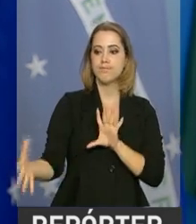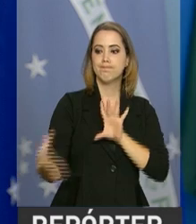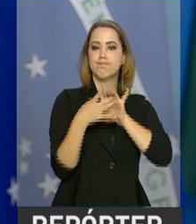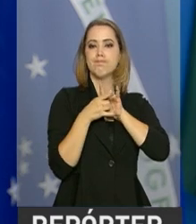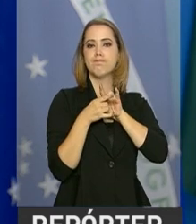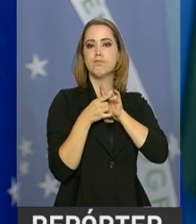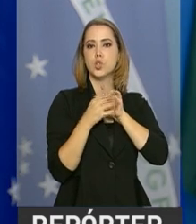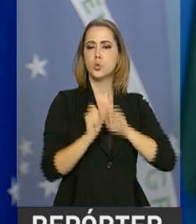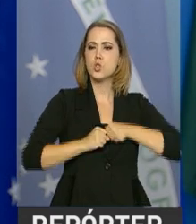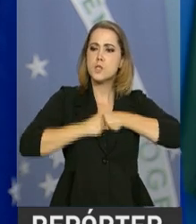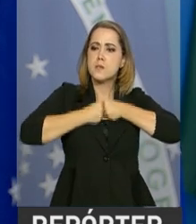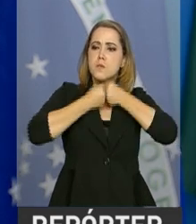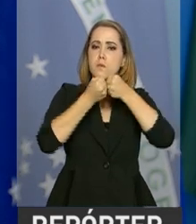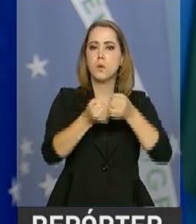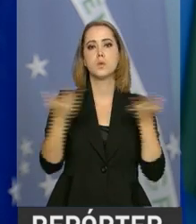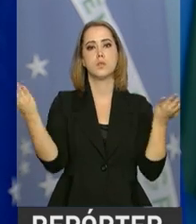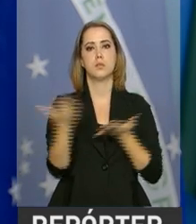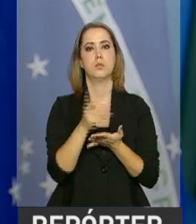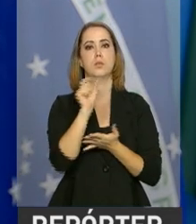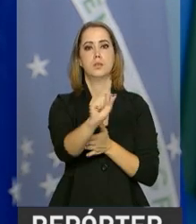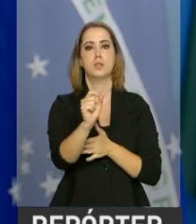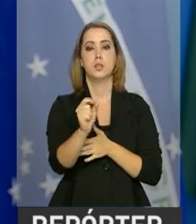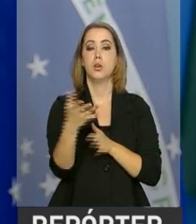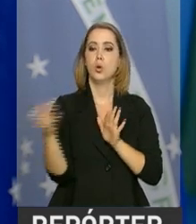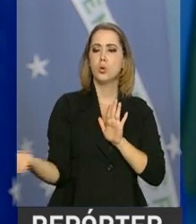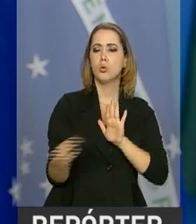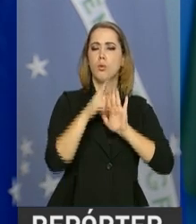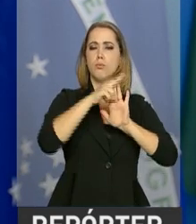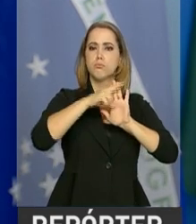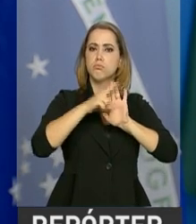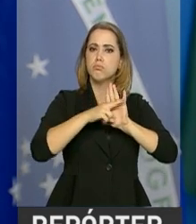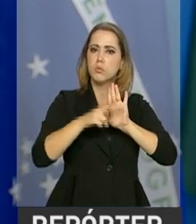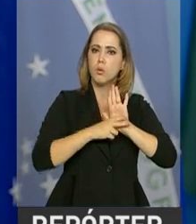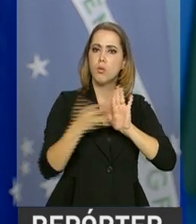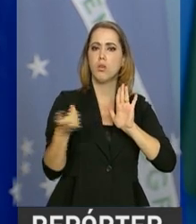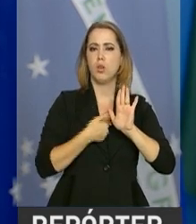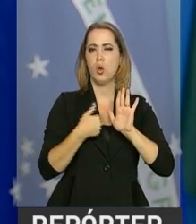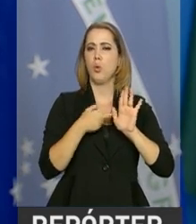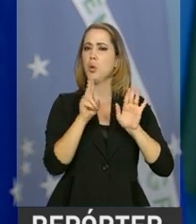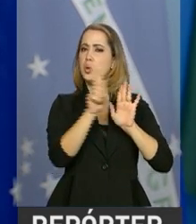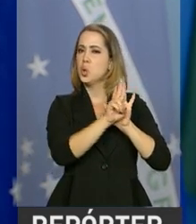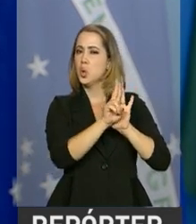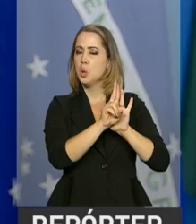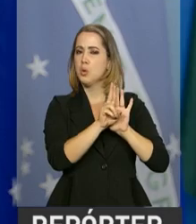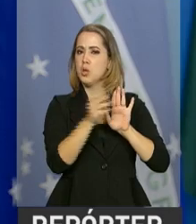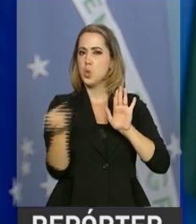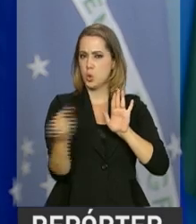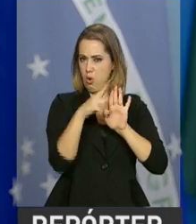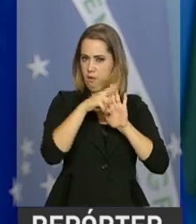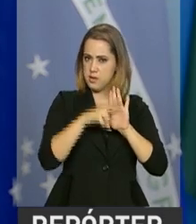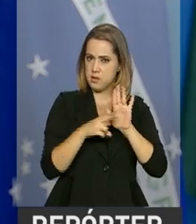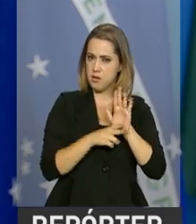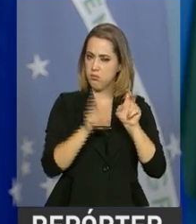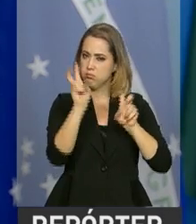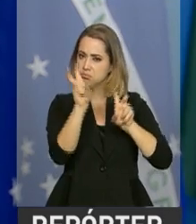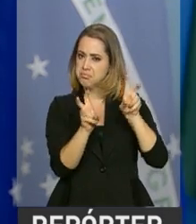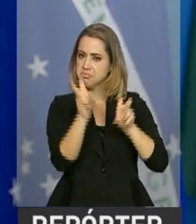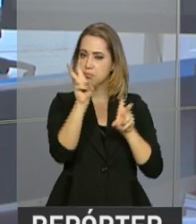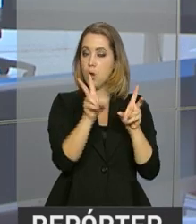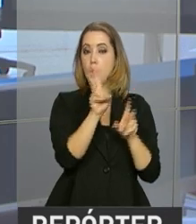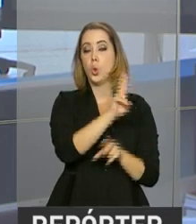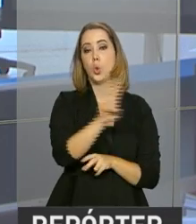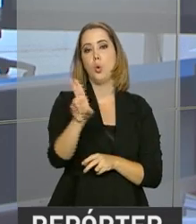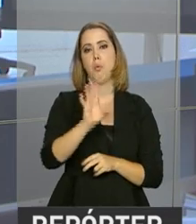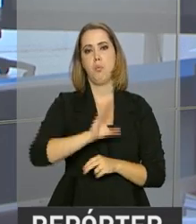esforços e tomar essas atitudes que eu estou rotulando modestamente de